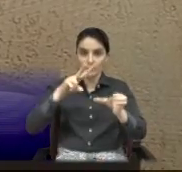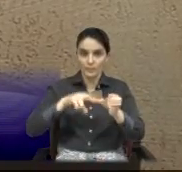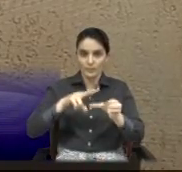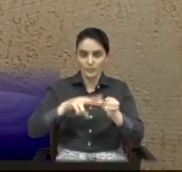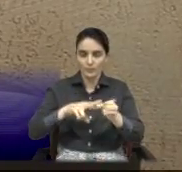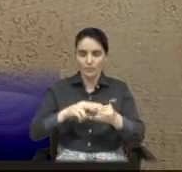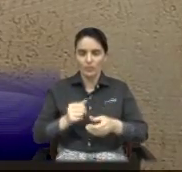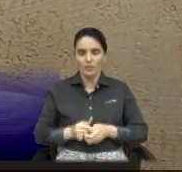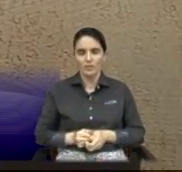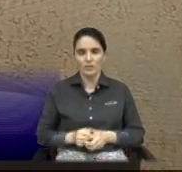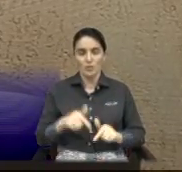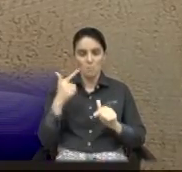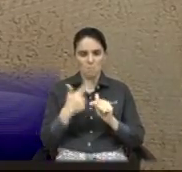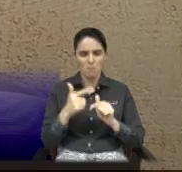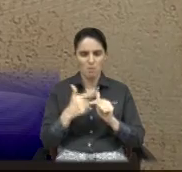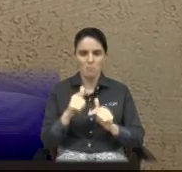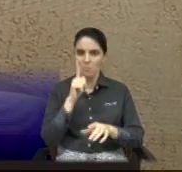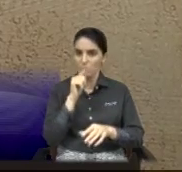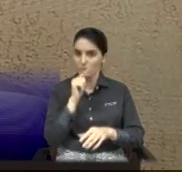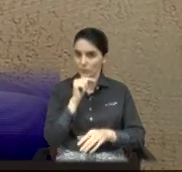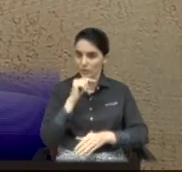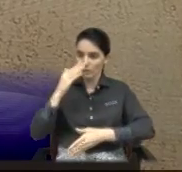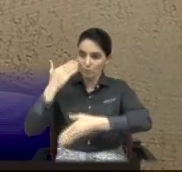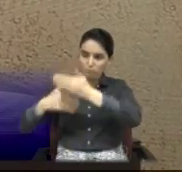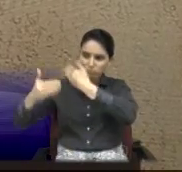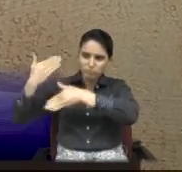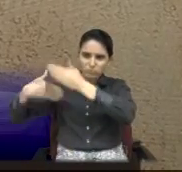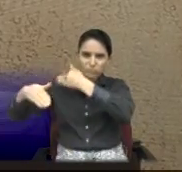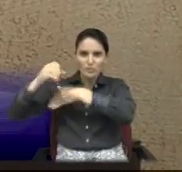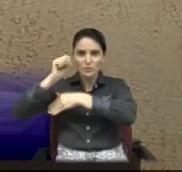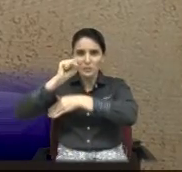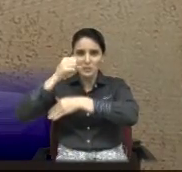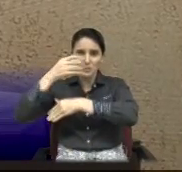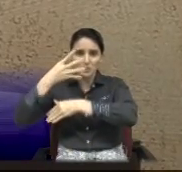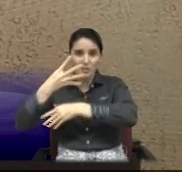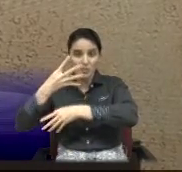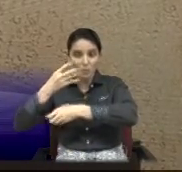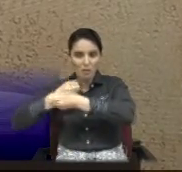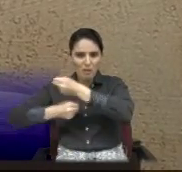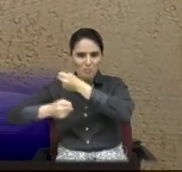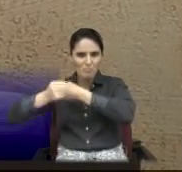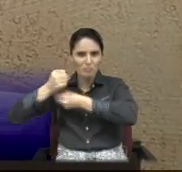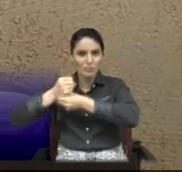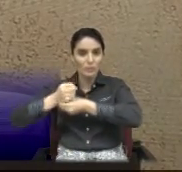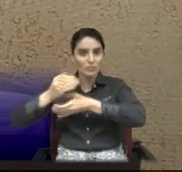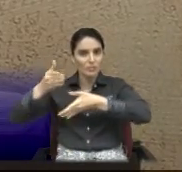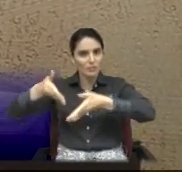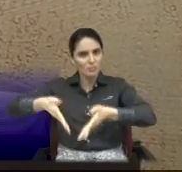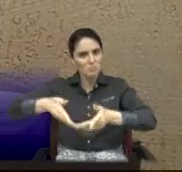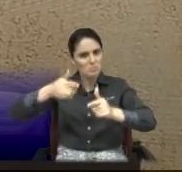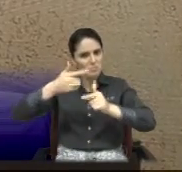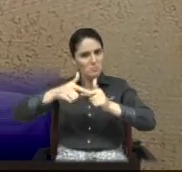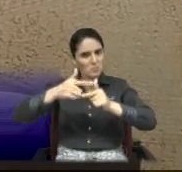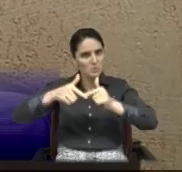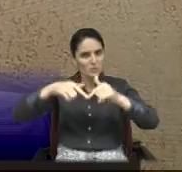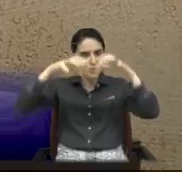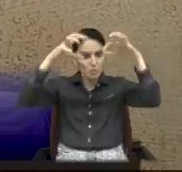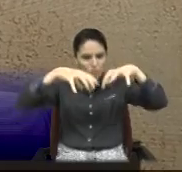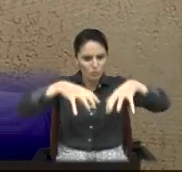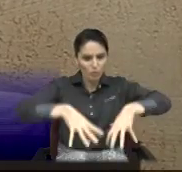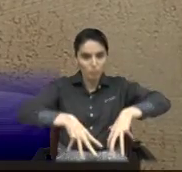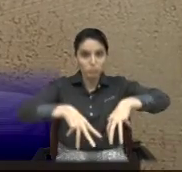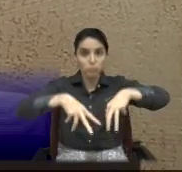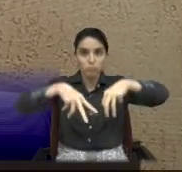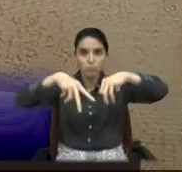de escassez de água dos últimos 84 anos. Não bastasse o problema das faltas de chuva, ocasionando a queda significativa